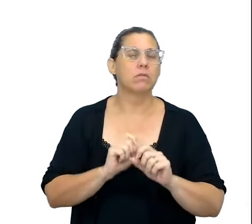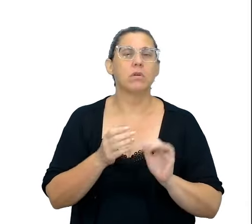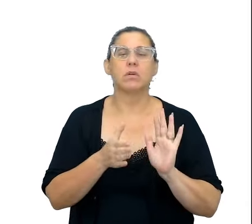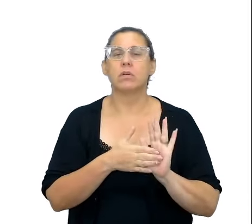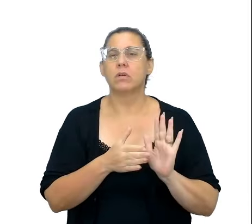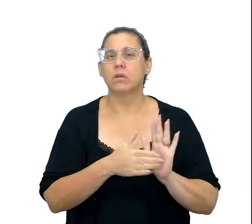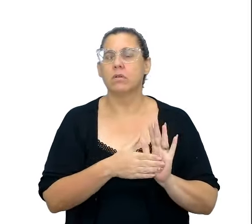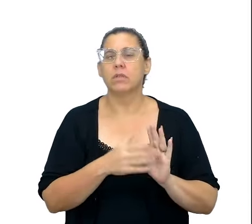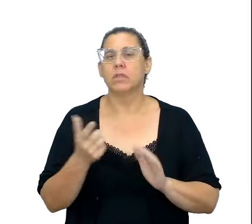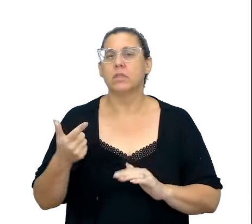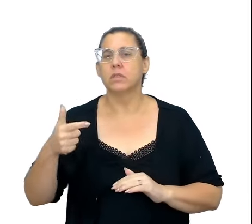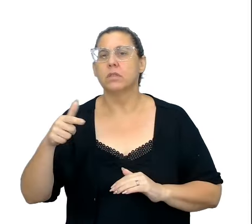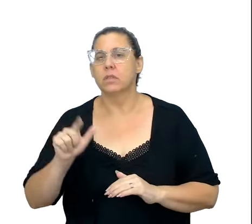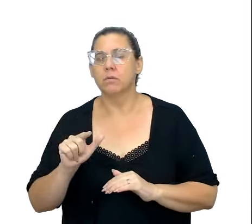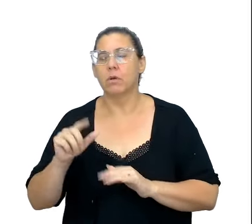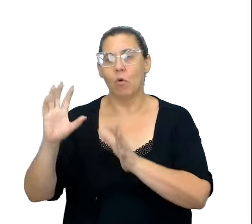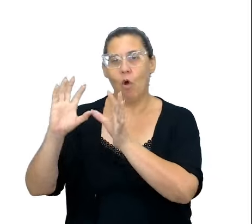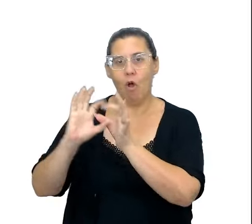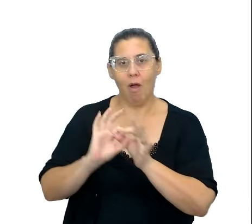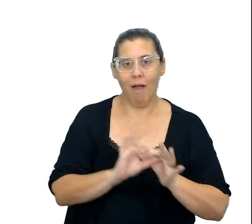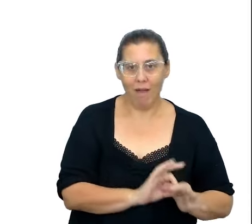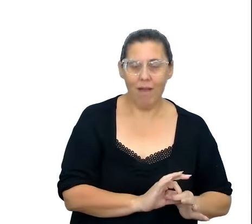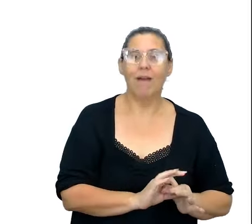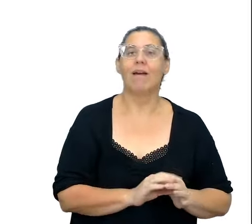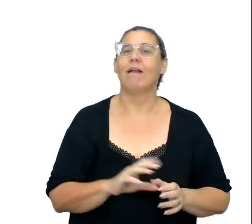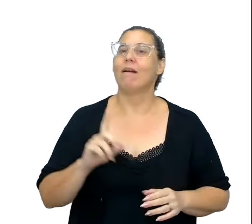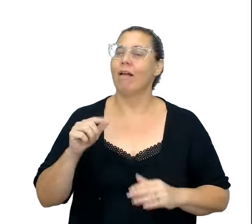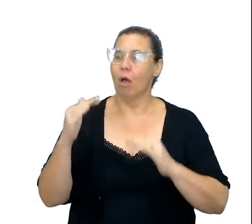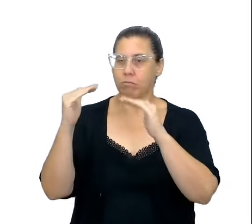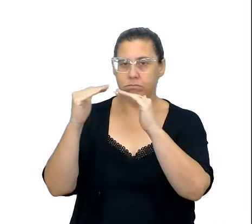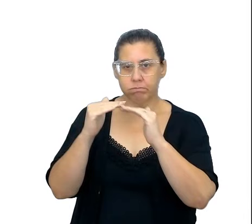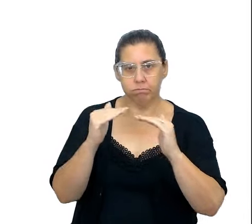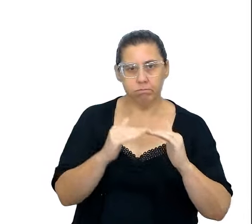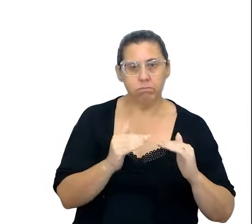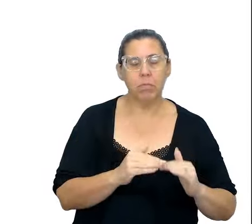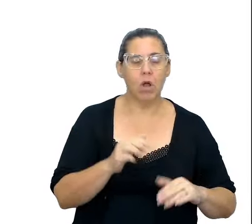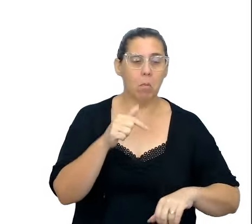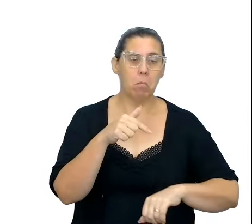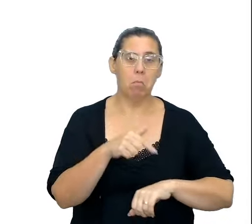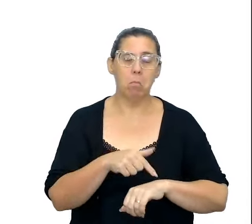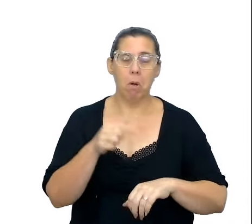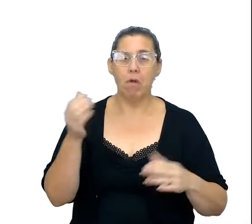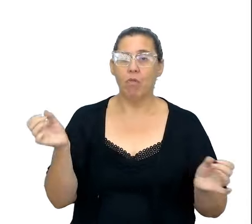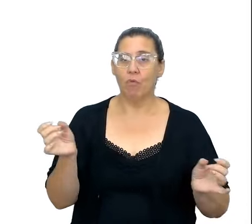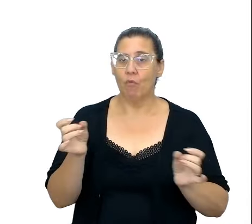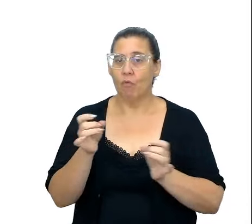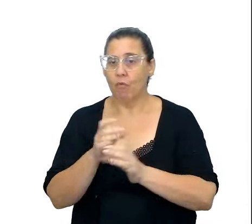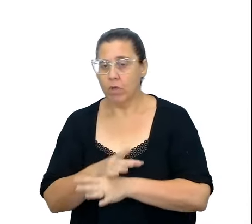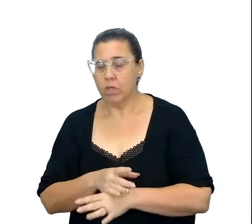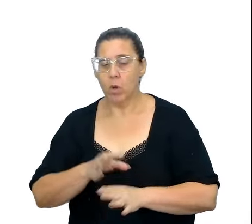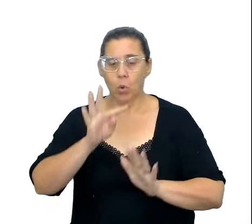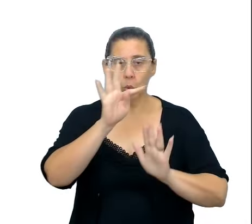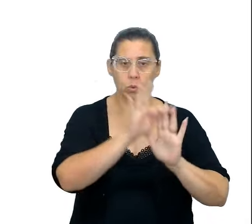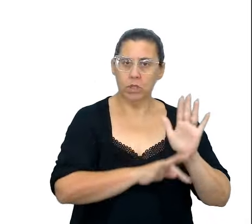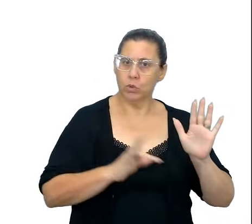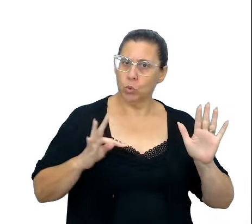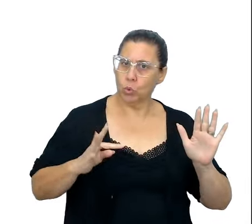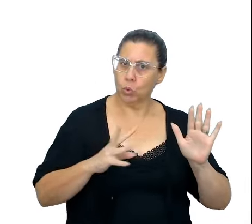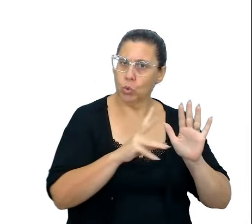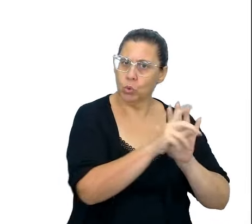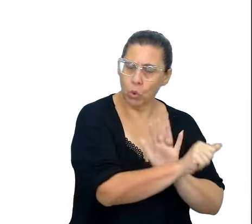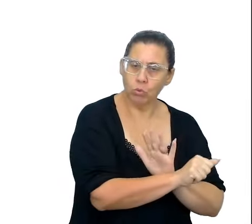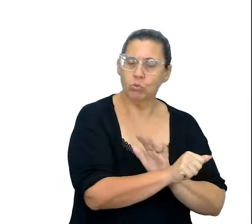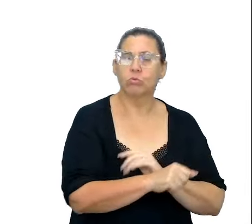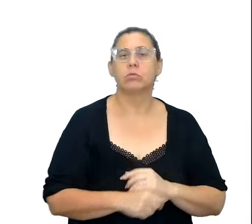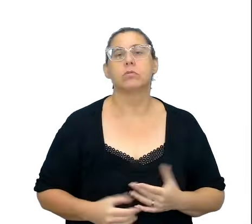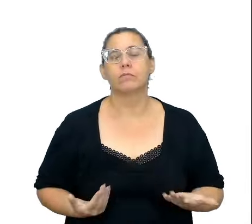após a coesão, a coerência do texto, que seria, então, esse momento final, né? O texto como um todo, a